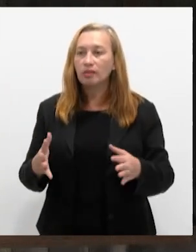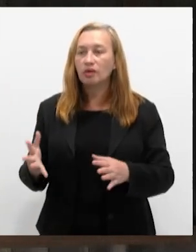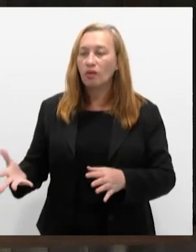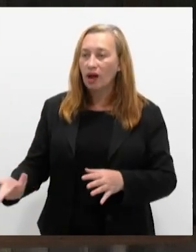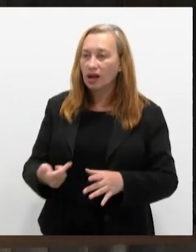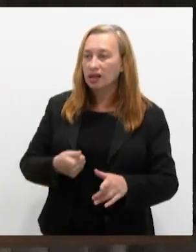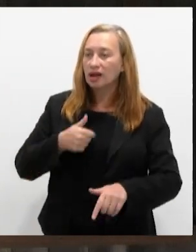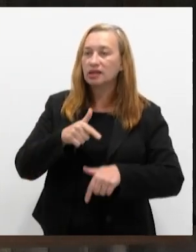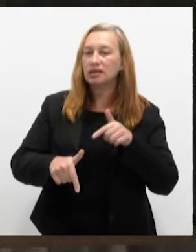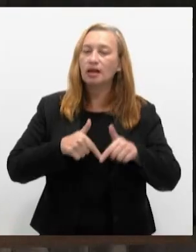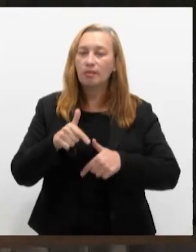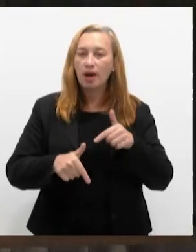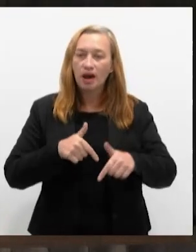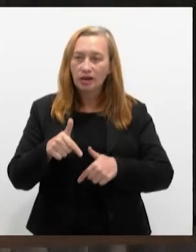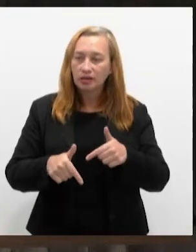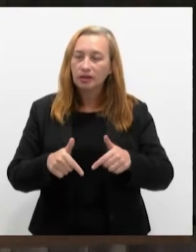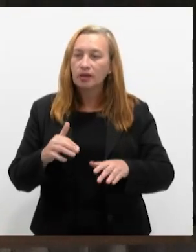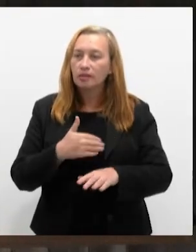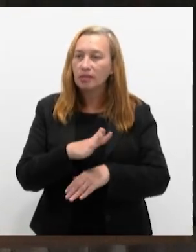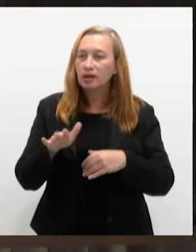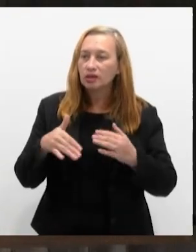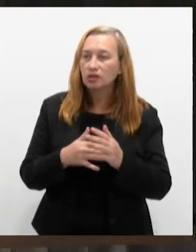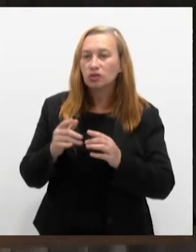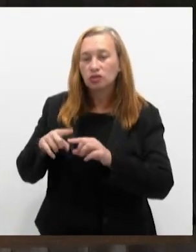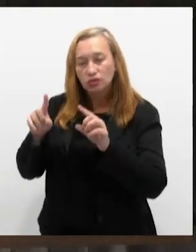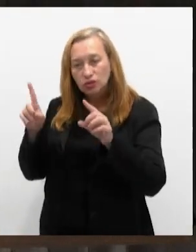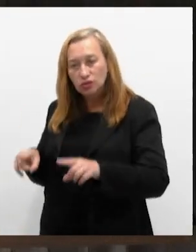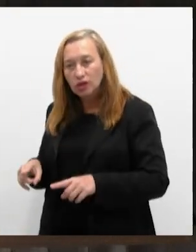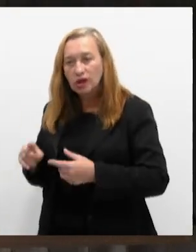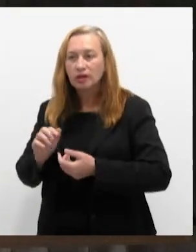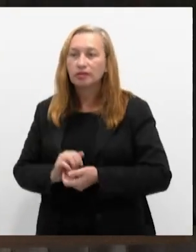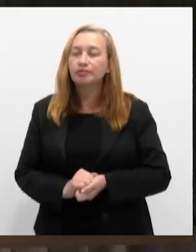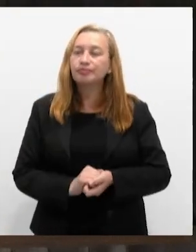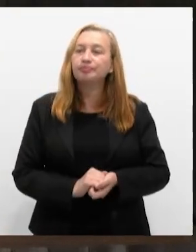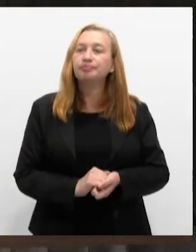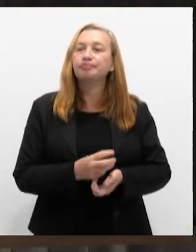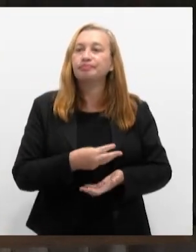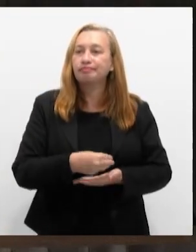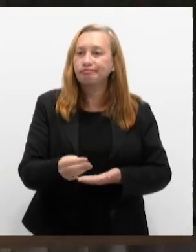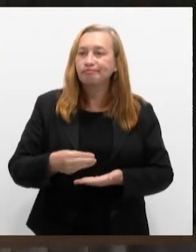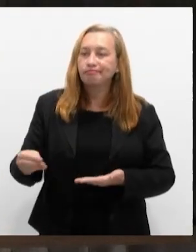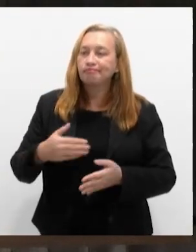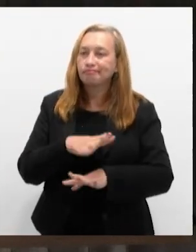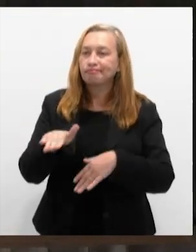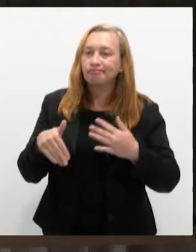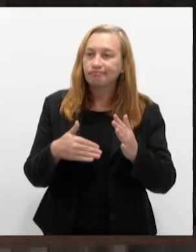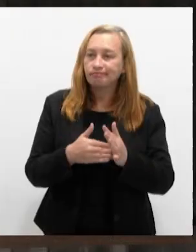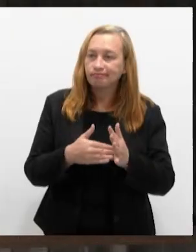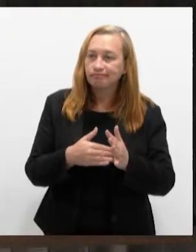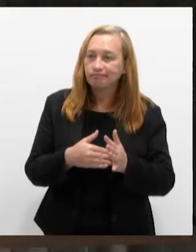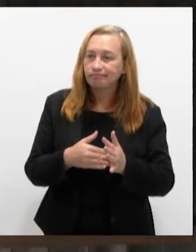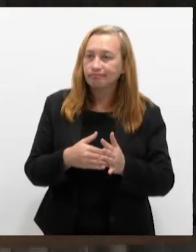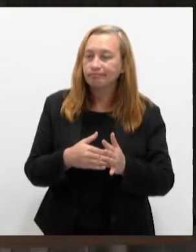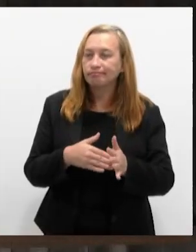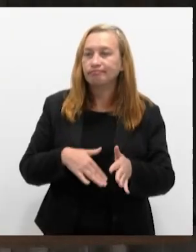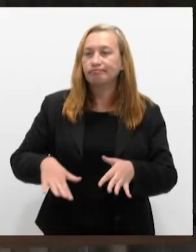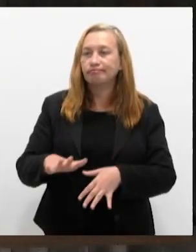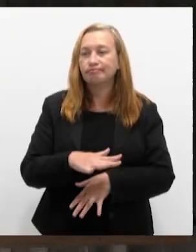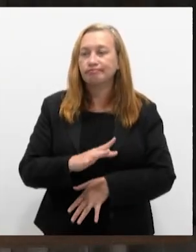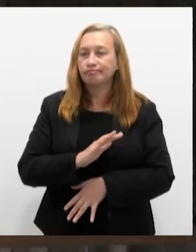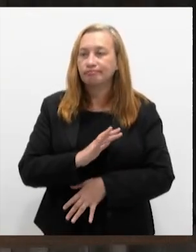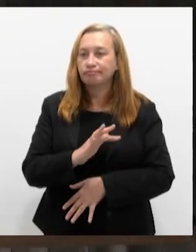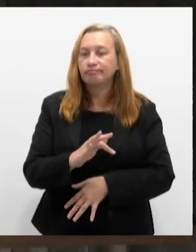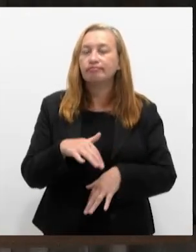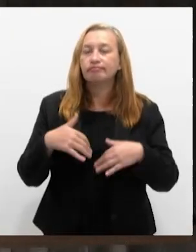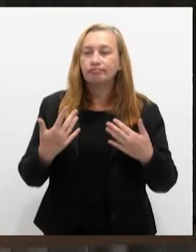também para todos os funcionários que são distribuídos em todo o nosso território fluminense.